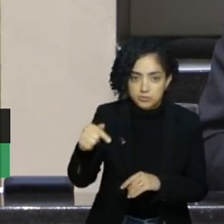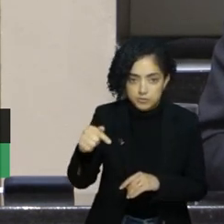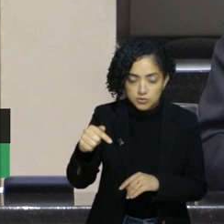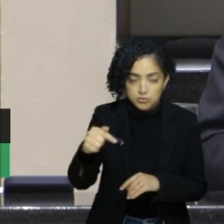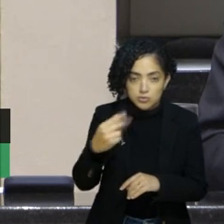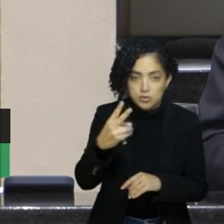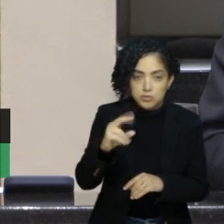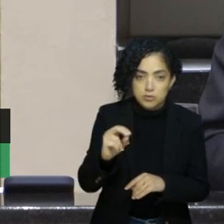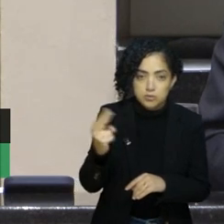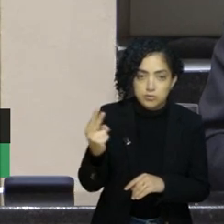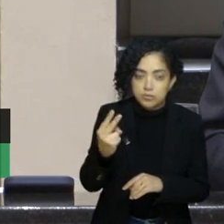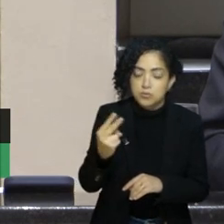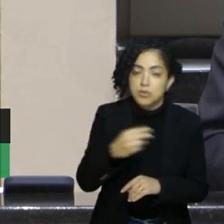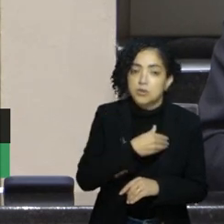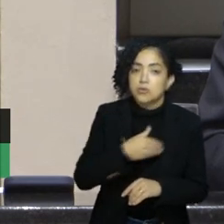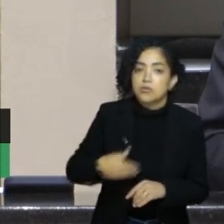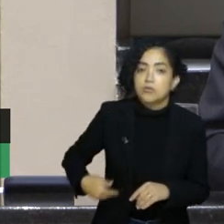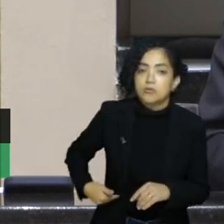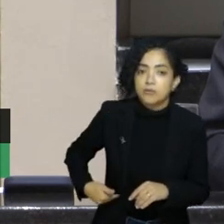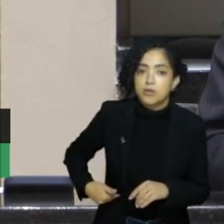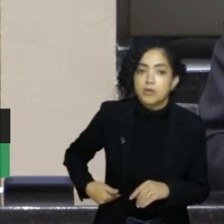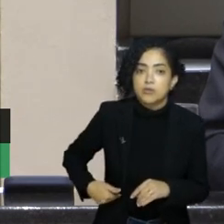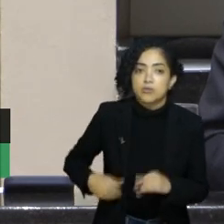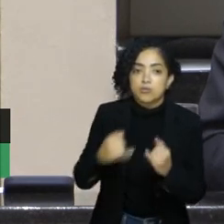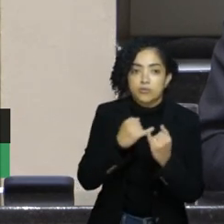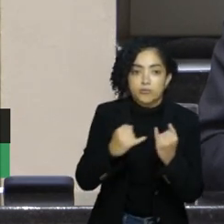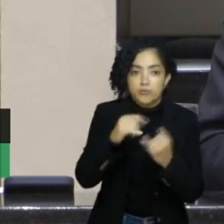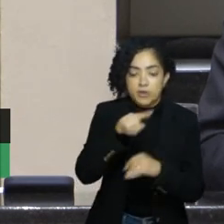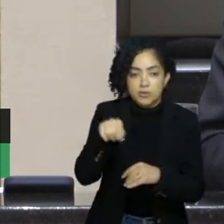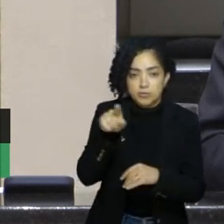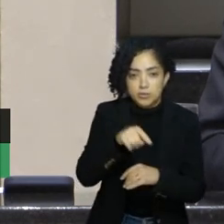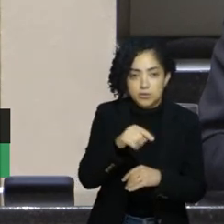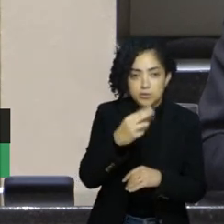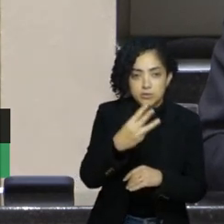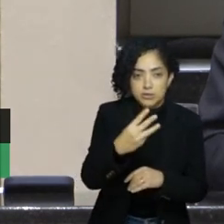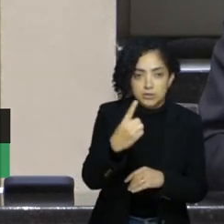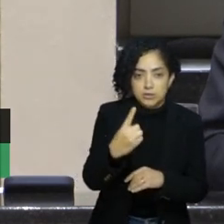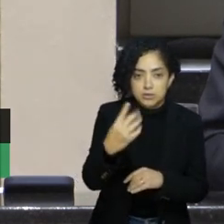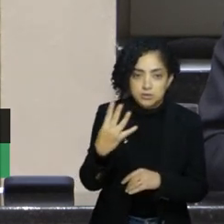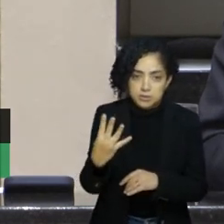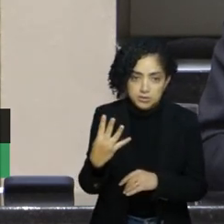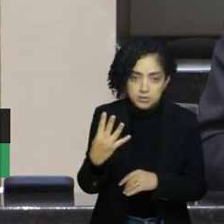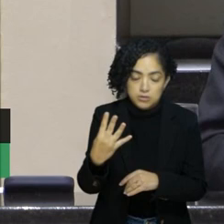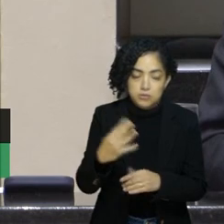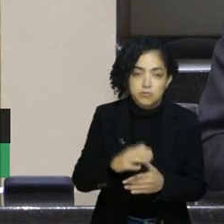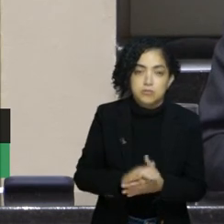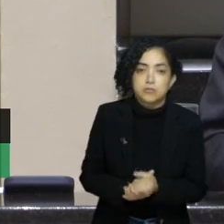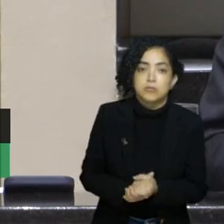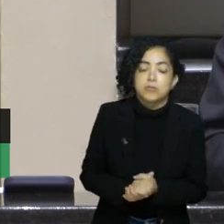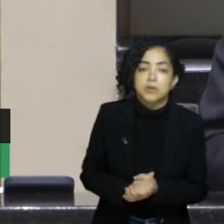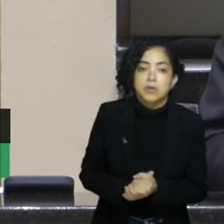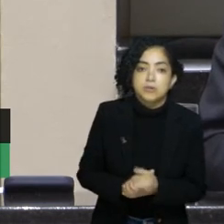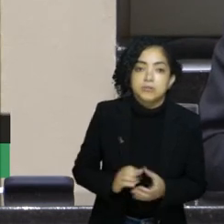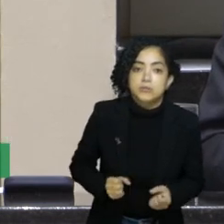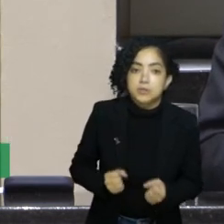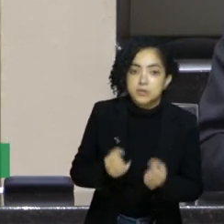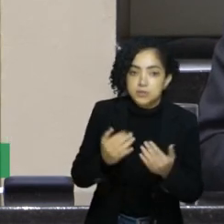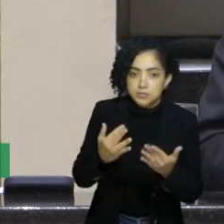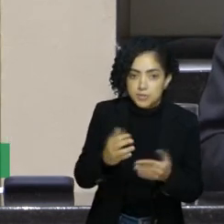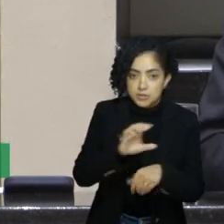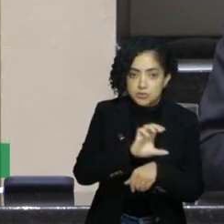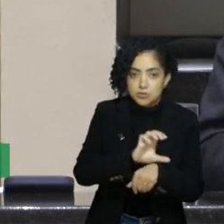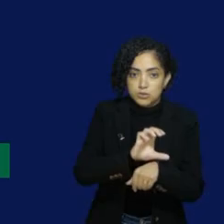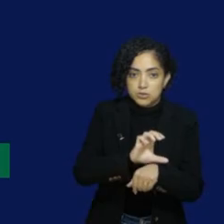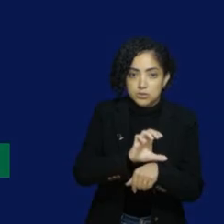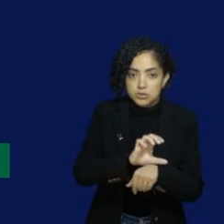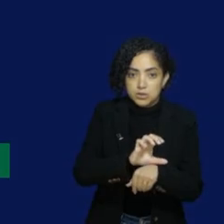autoria Governo do Estado. Veto parcial ao projeto de lei 314 de 2022, que estima a receita e fixa a despesa do Estado para o